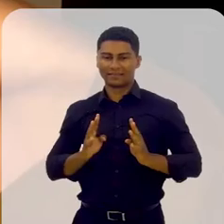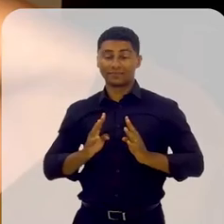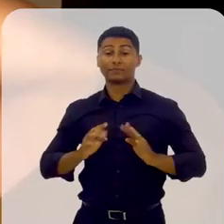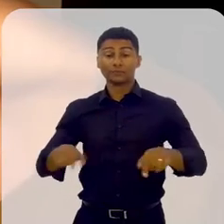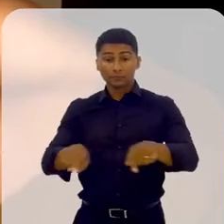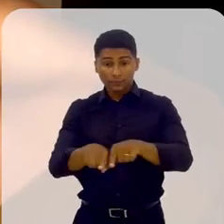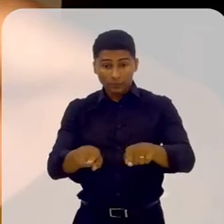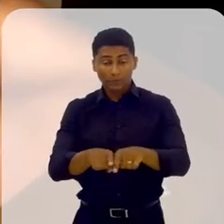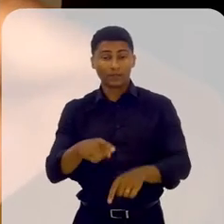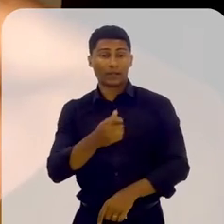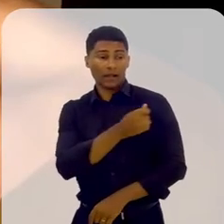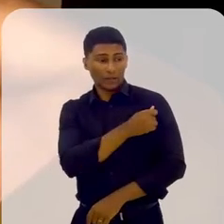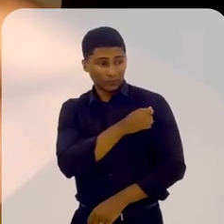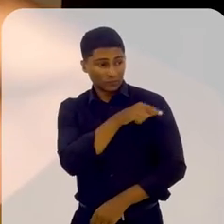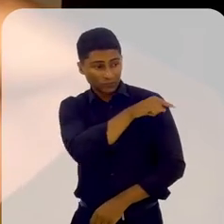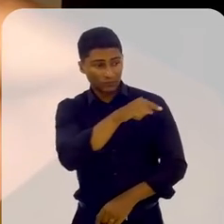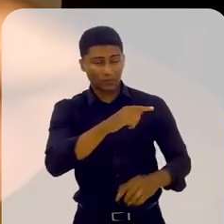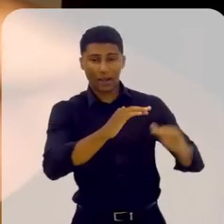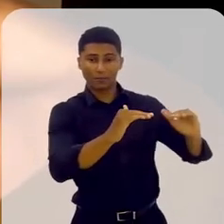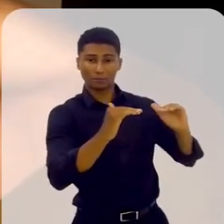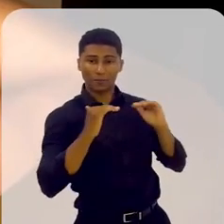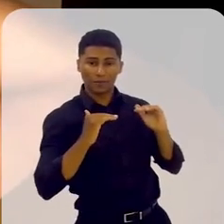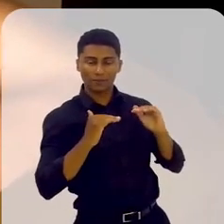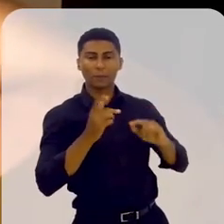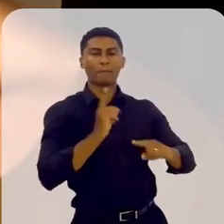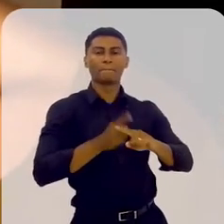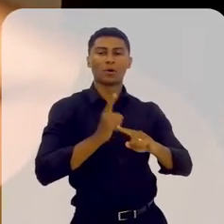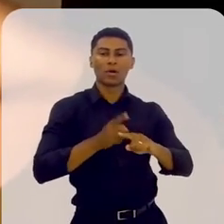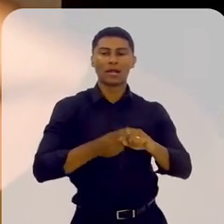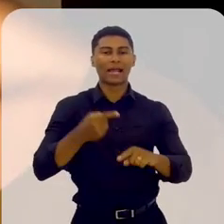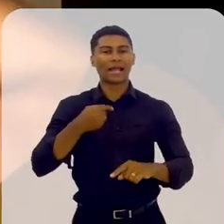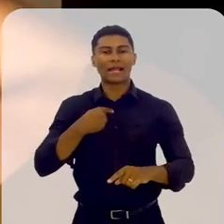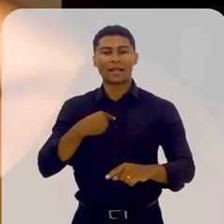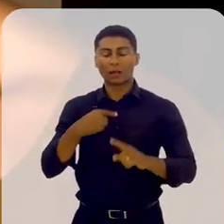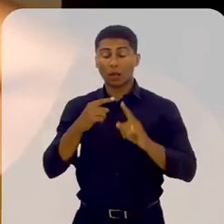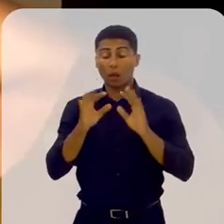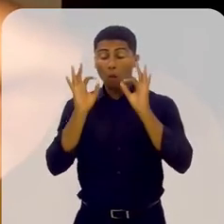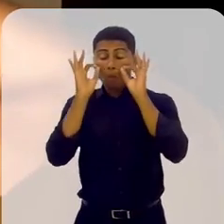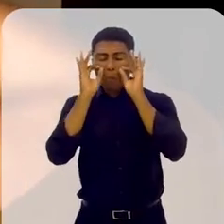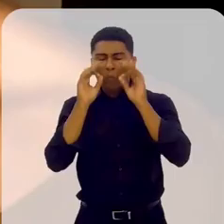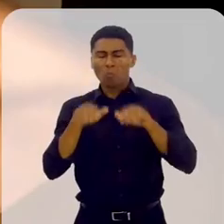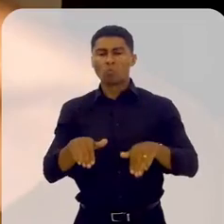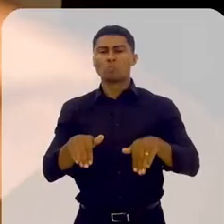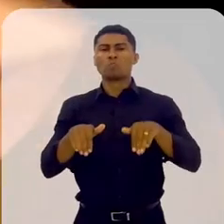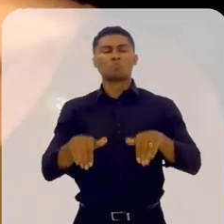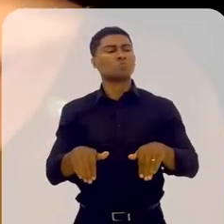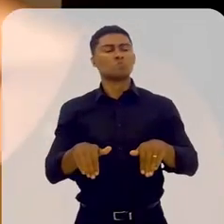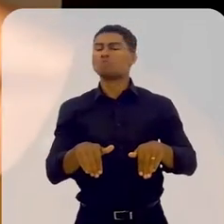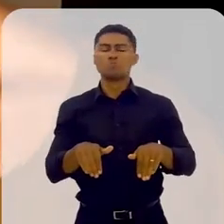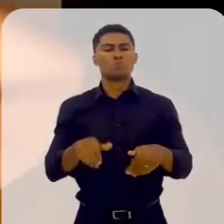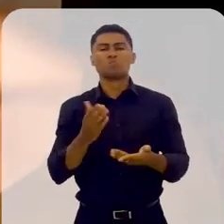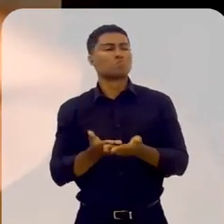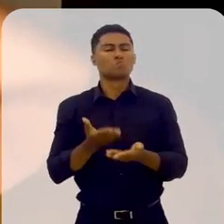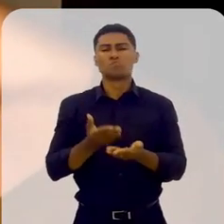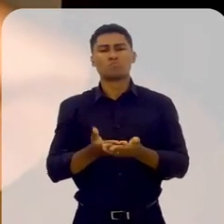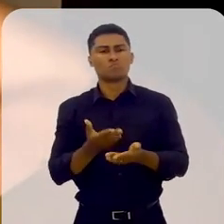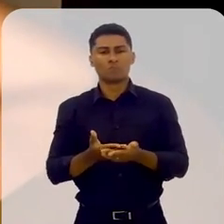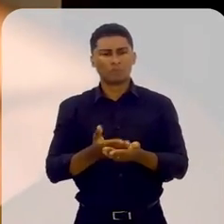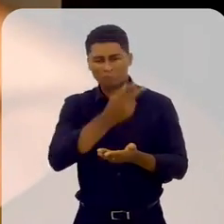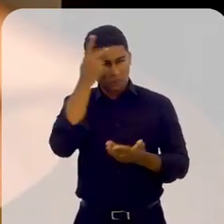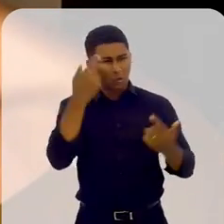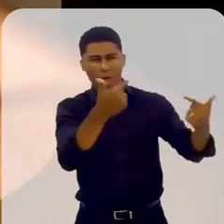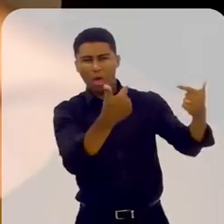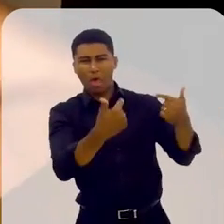respeito por parte dos meus colegas, porque eu também não era o nerd, que era zoado, que era super inteligente, mas era zoado, que tinha